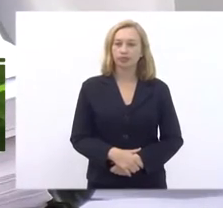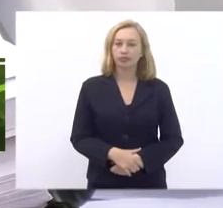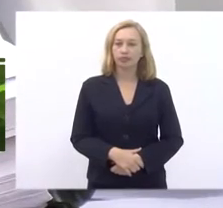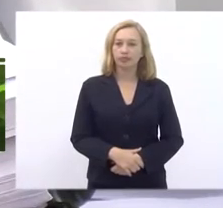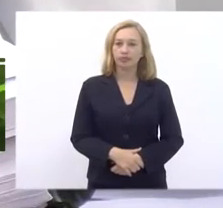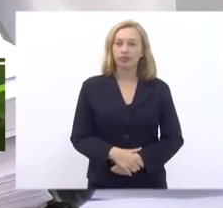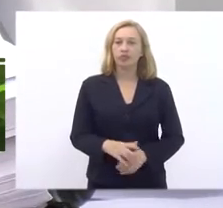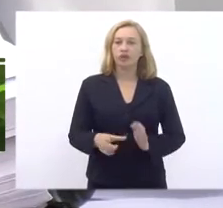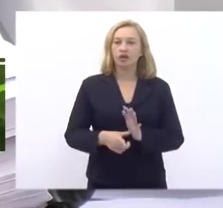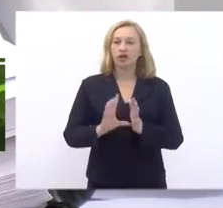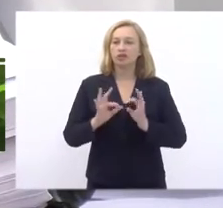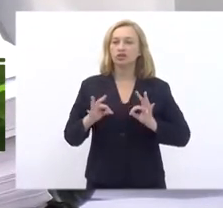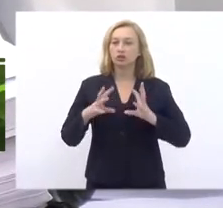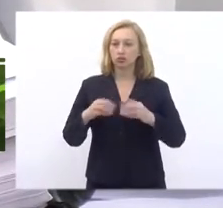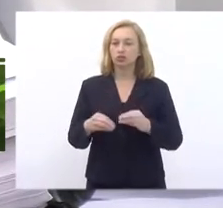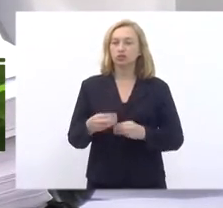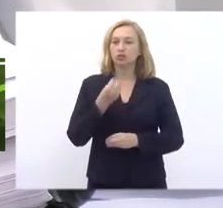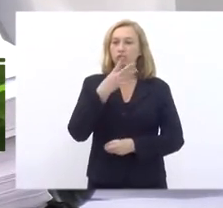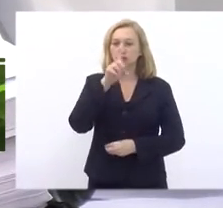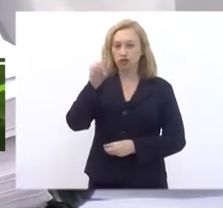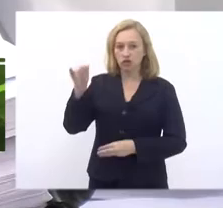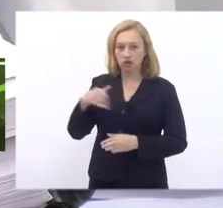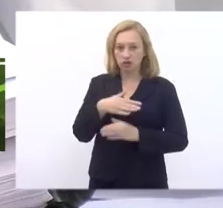Antes de mais nada, eu queria dar bom dia a todos.